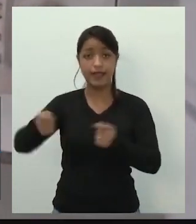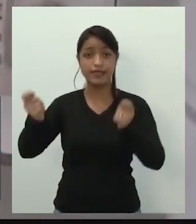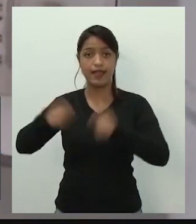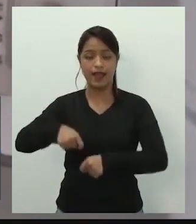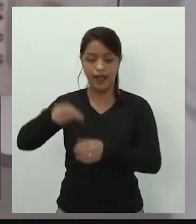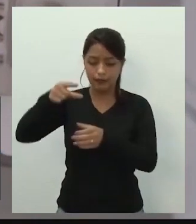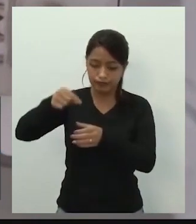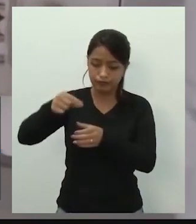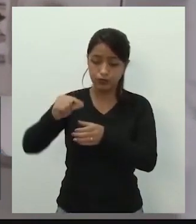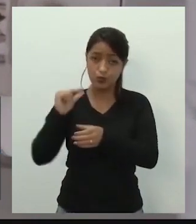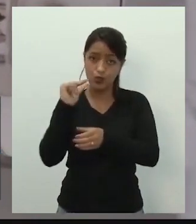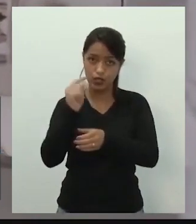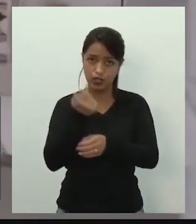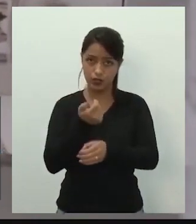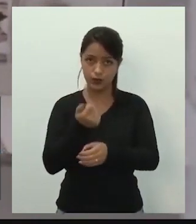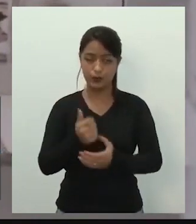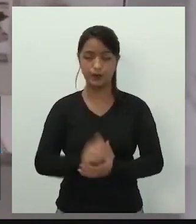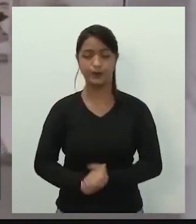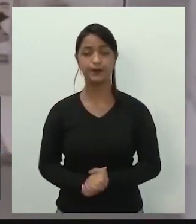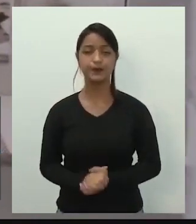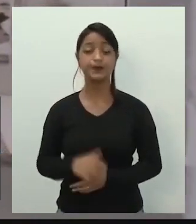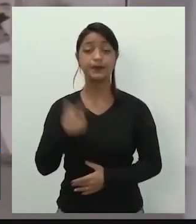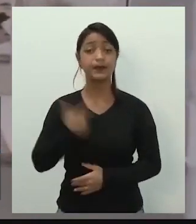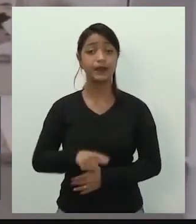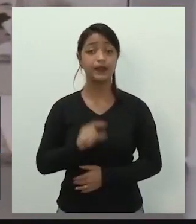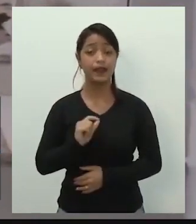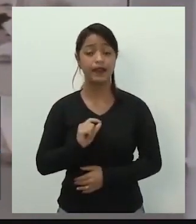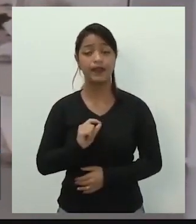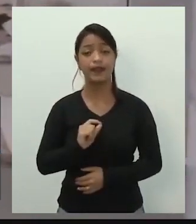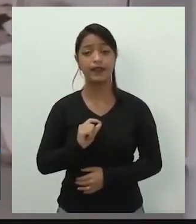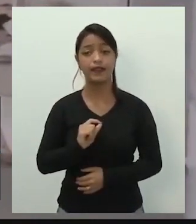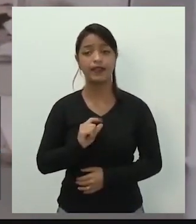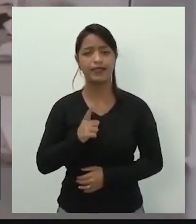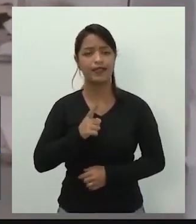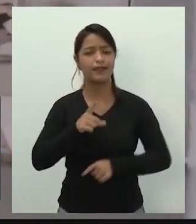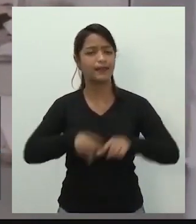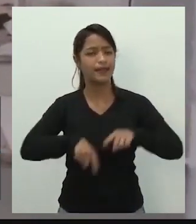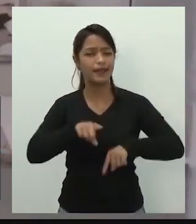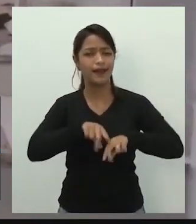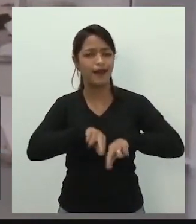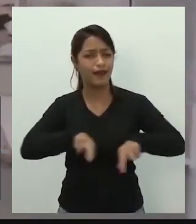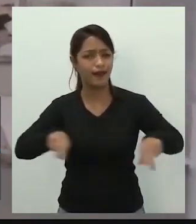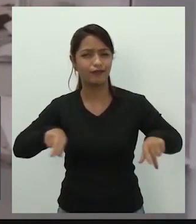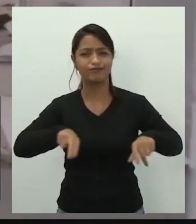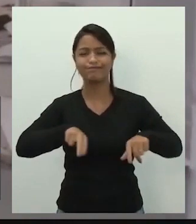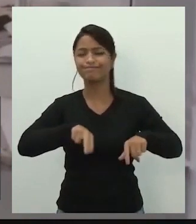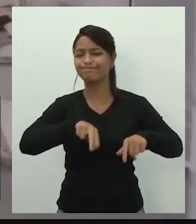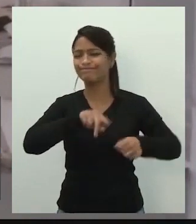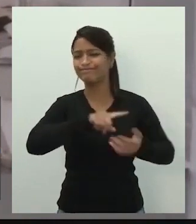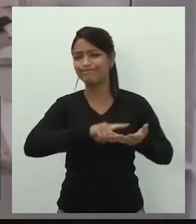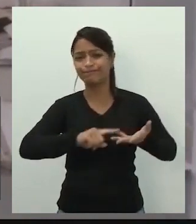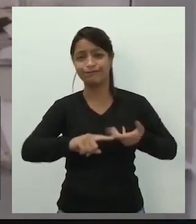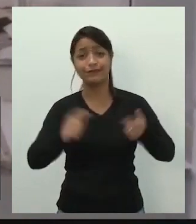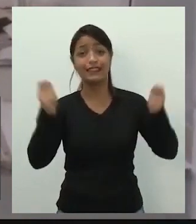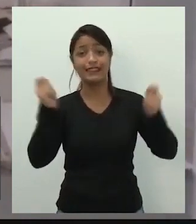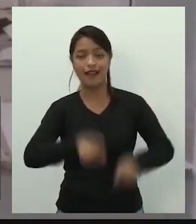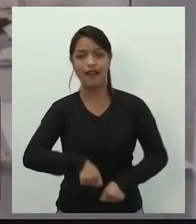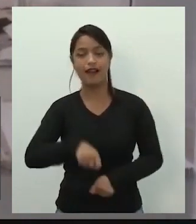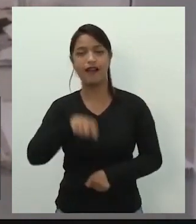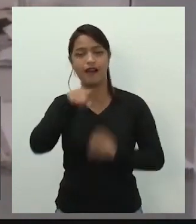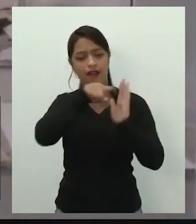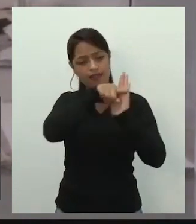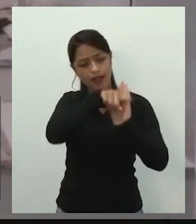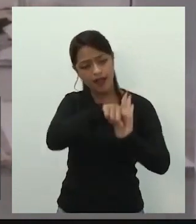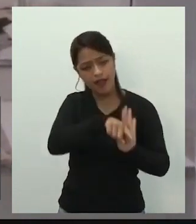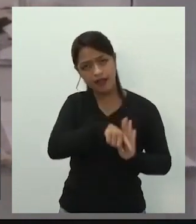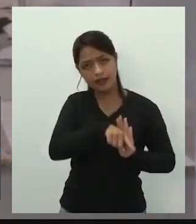quantidades. E existem uma série de materiais do nosso cotidiano que podem ser analisados a partir